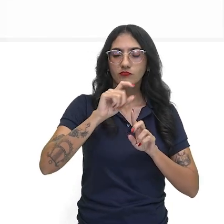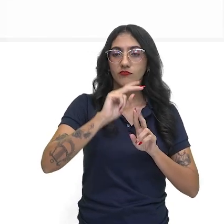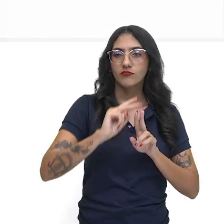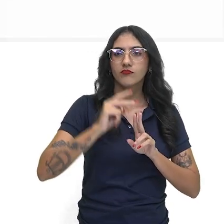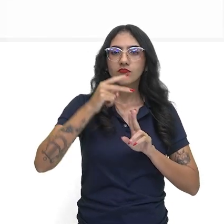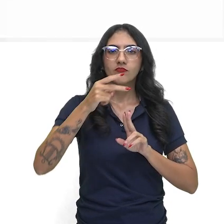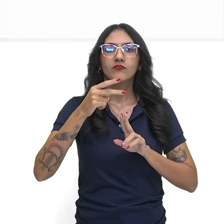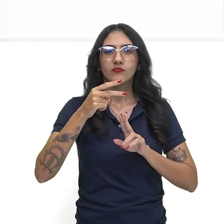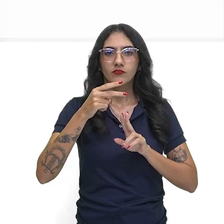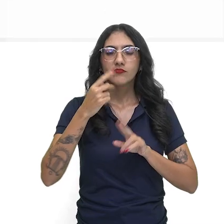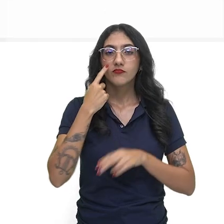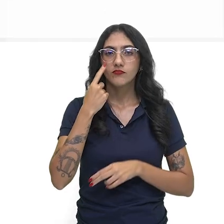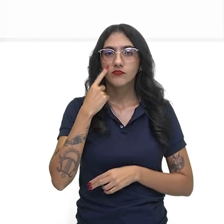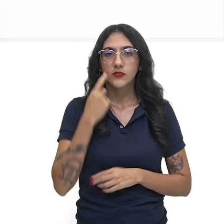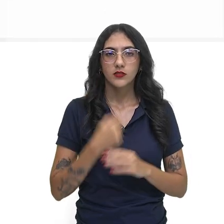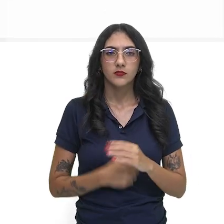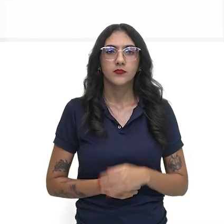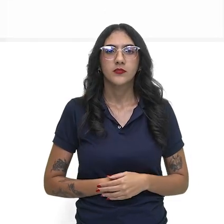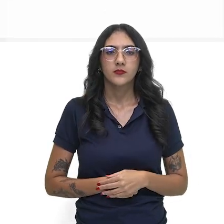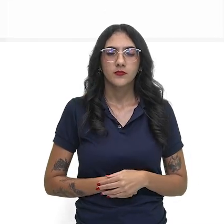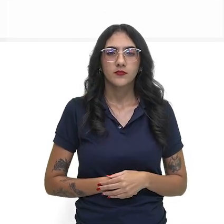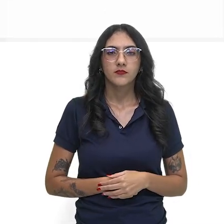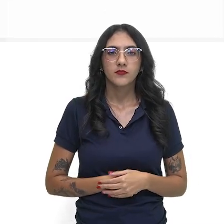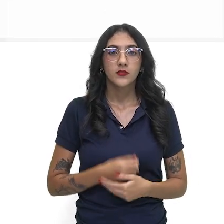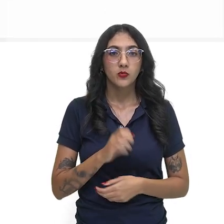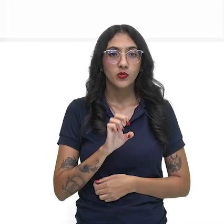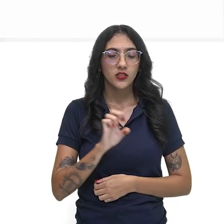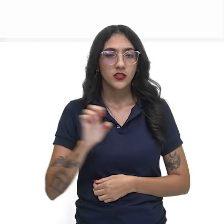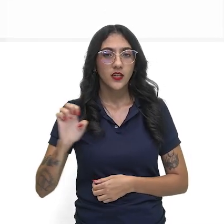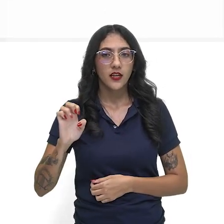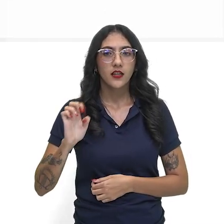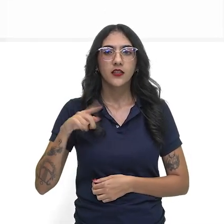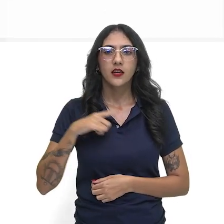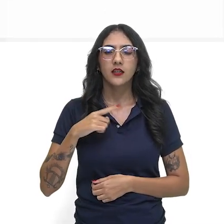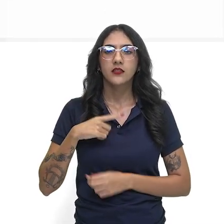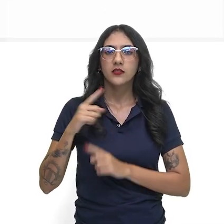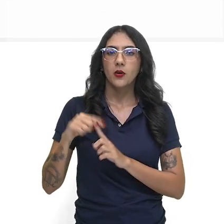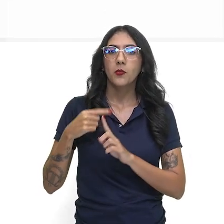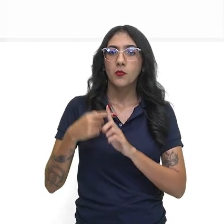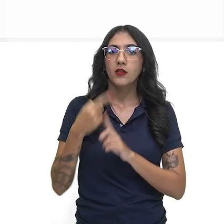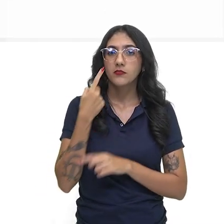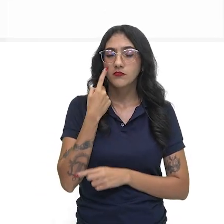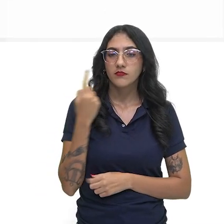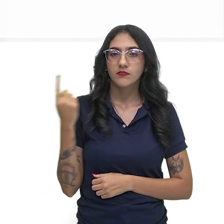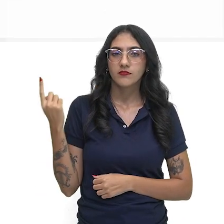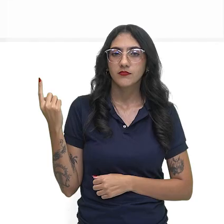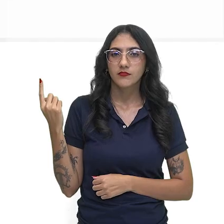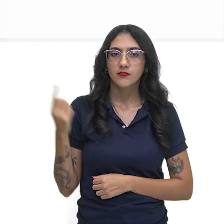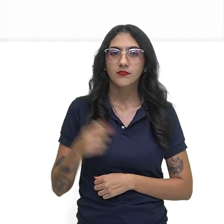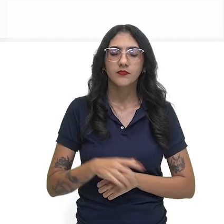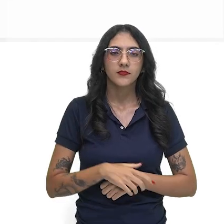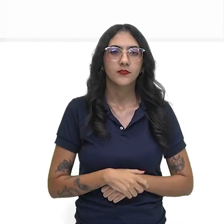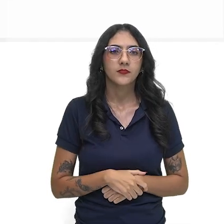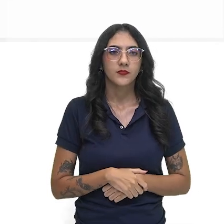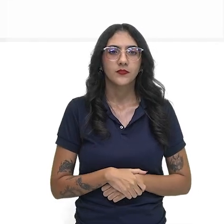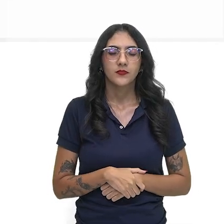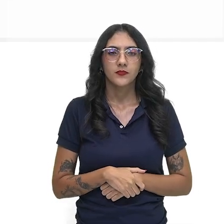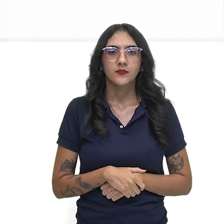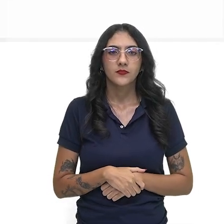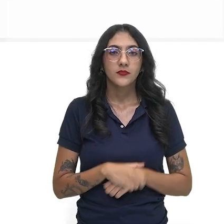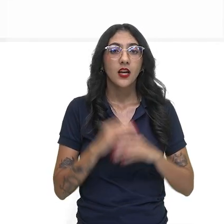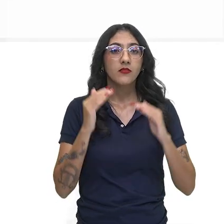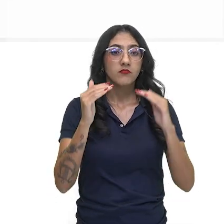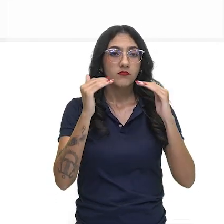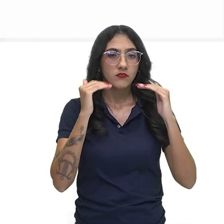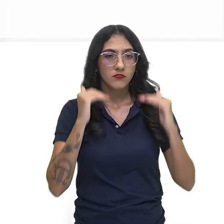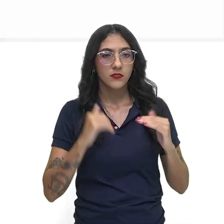Andou da direita para a esquerda. Andou para a esquerda, o expoente aumenta. 5,67 vezes 10 à sexta. E,